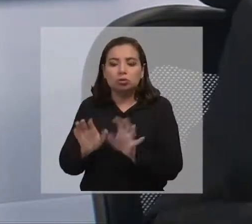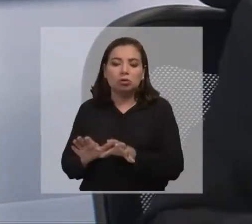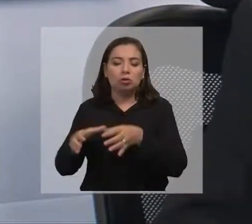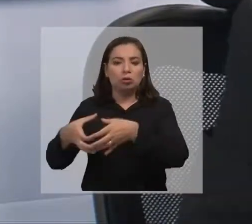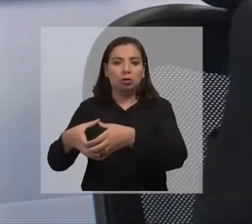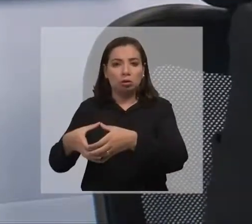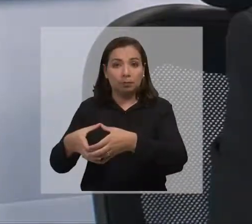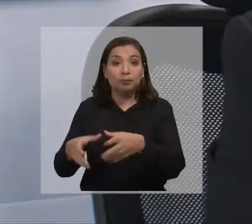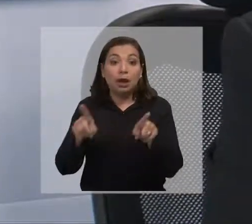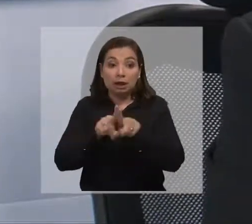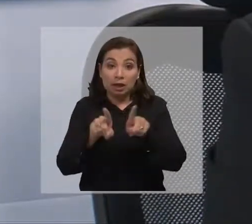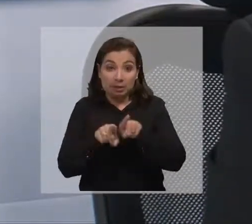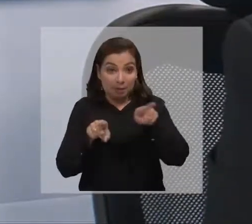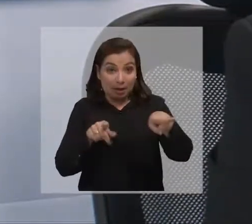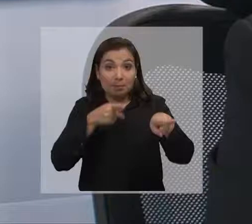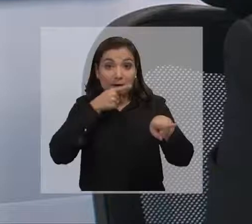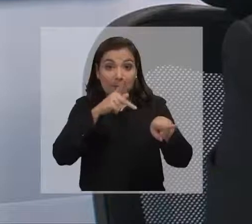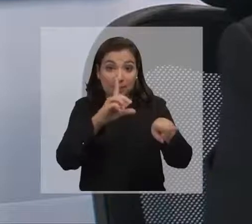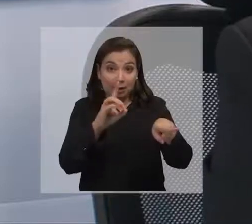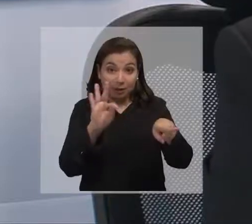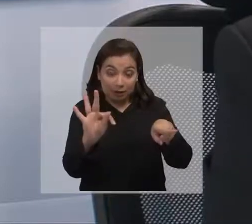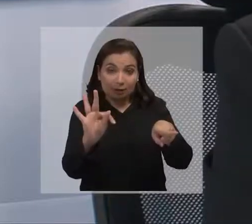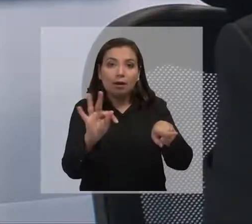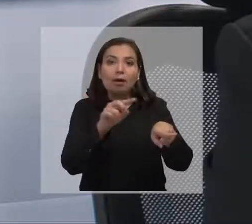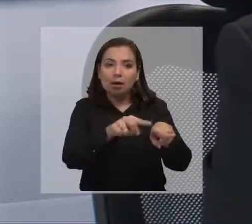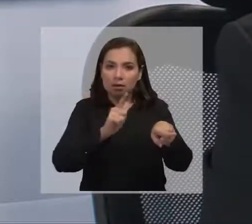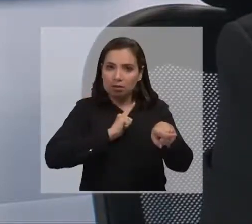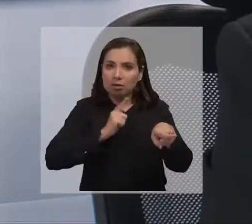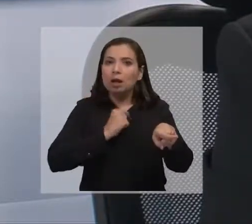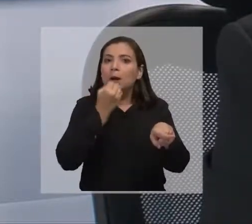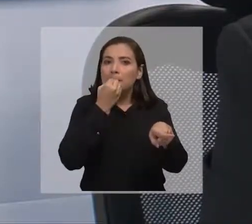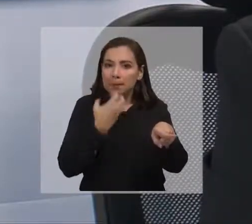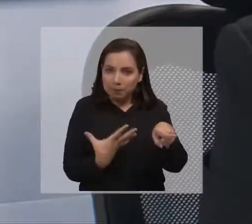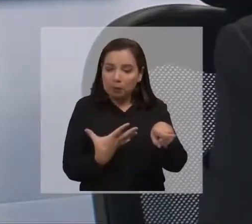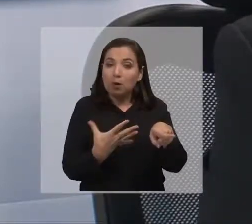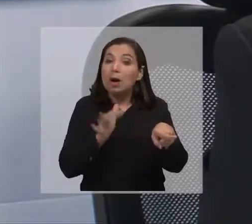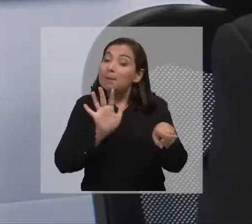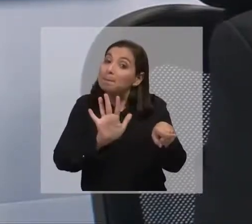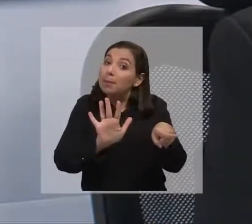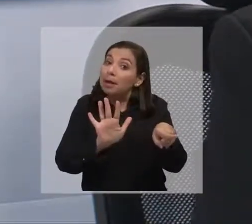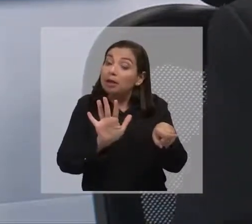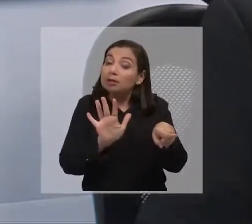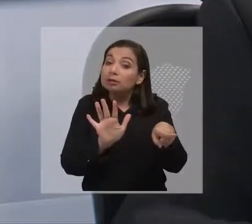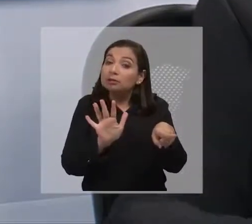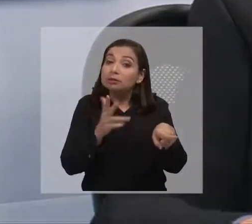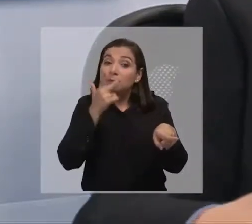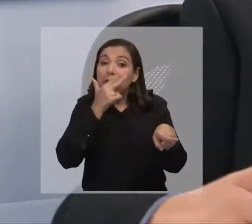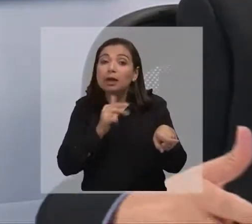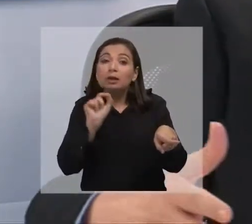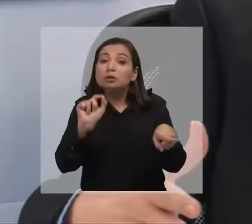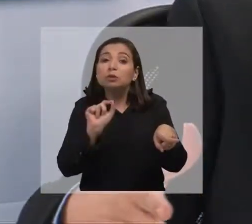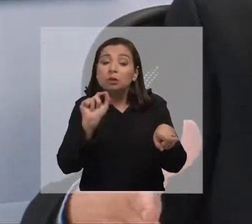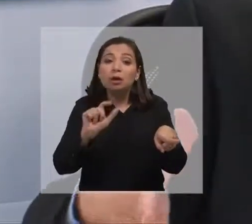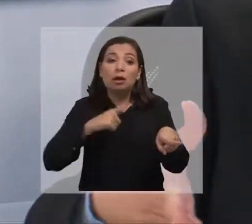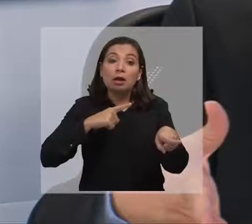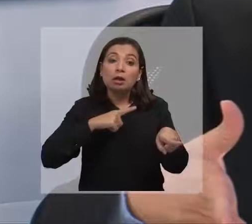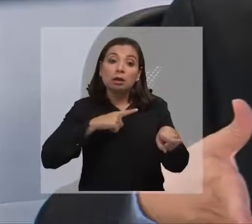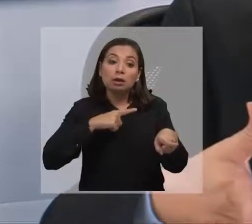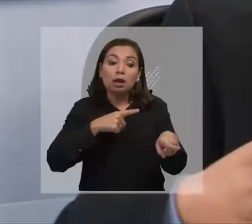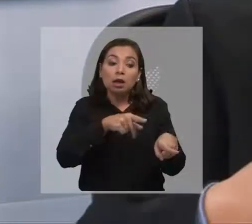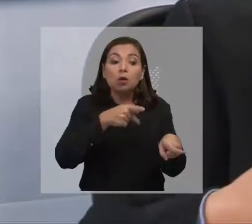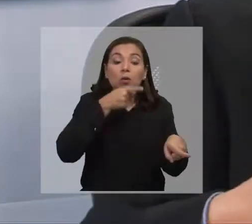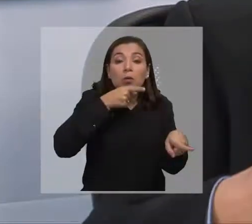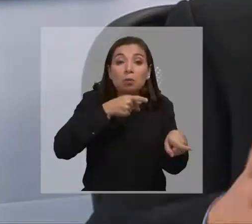outro lado, o PDT de Ciro Gomes está em voo solo, mas parece-me que é o partido, em